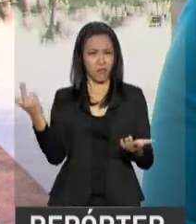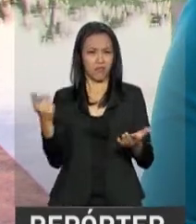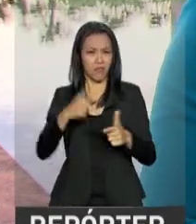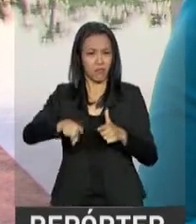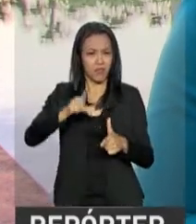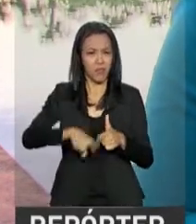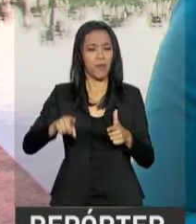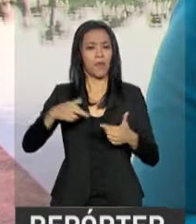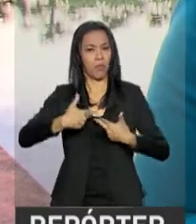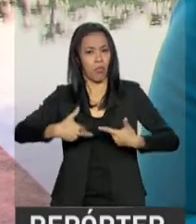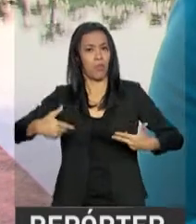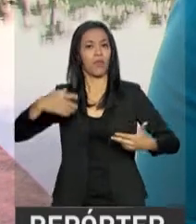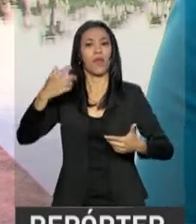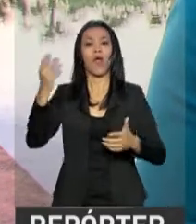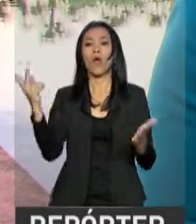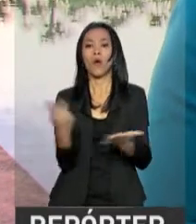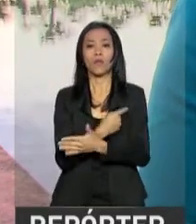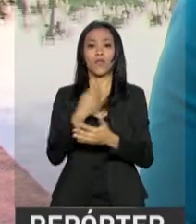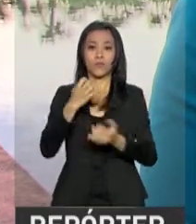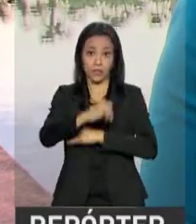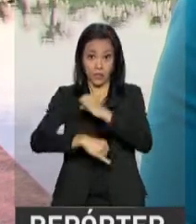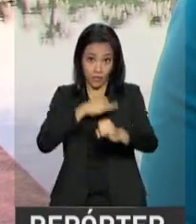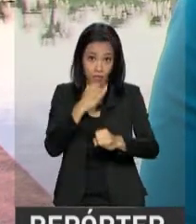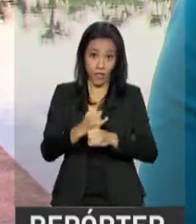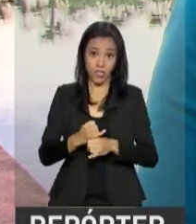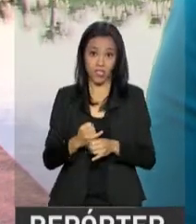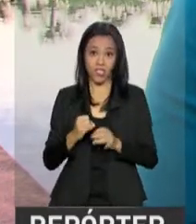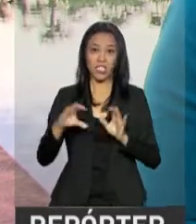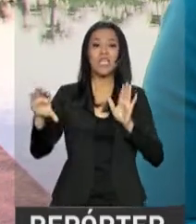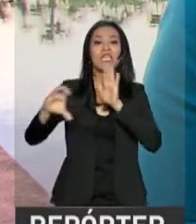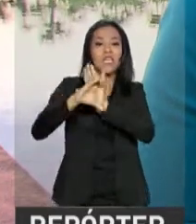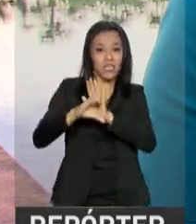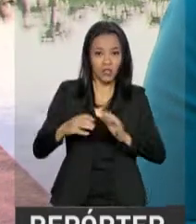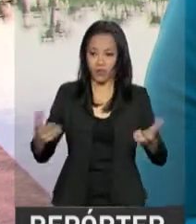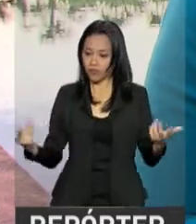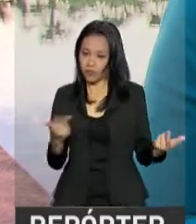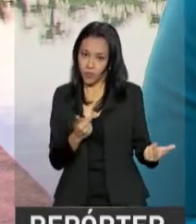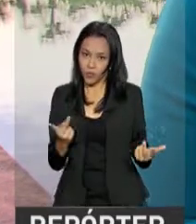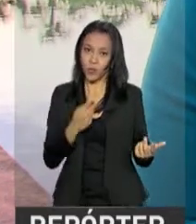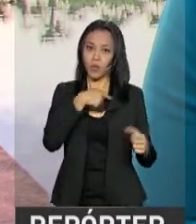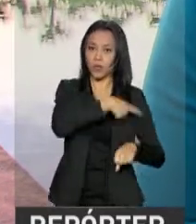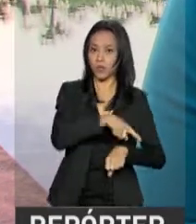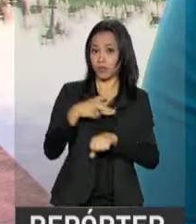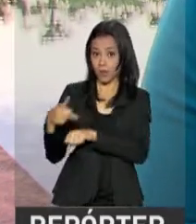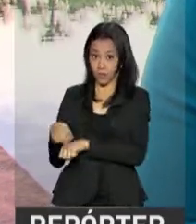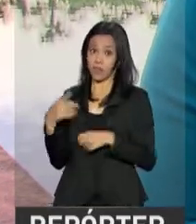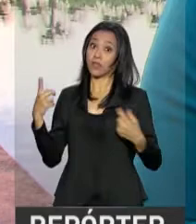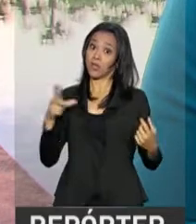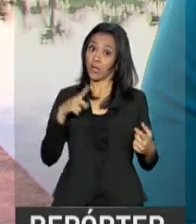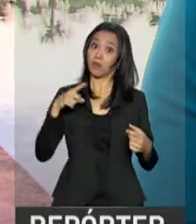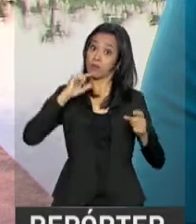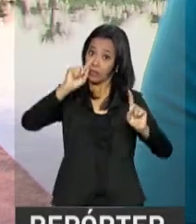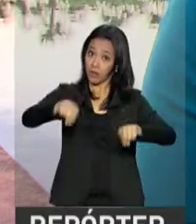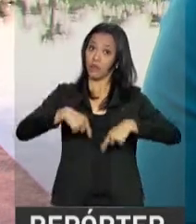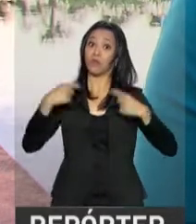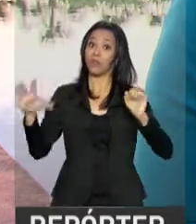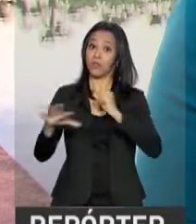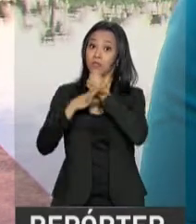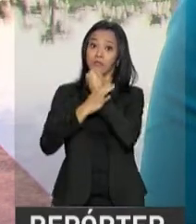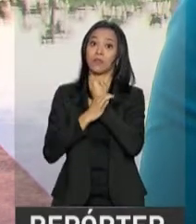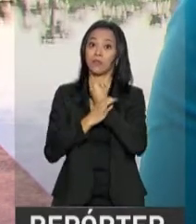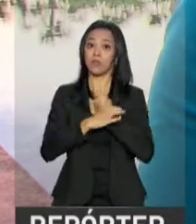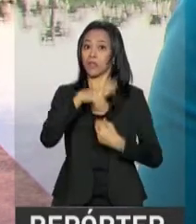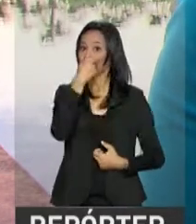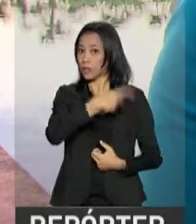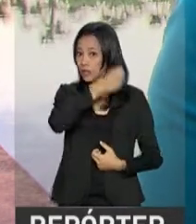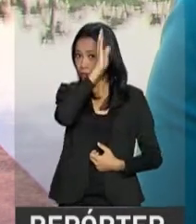marcos galvão o fórum vai fortalecer a capacidade de resposta aos desafios da segurança pública no brasil